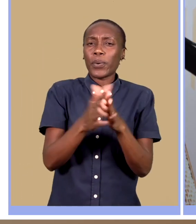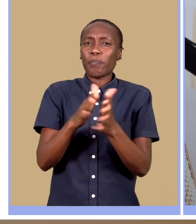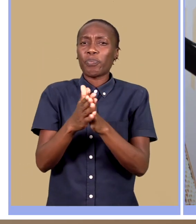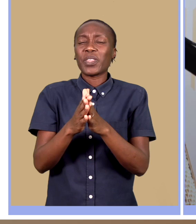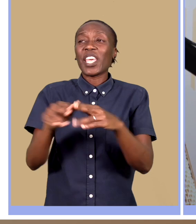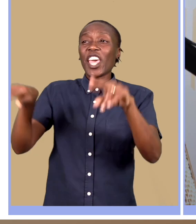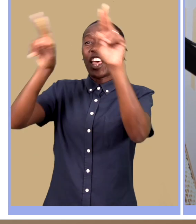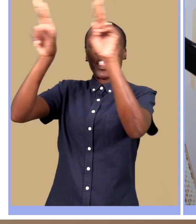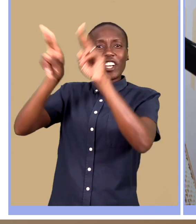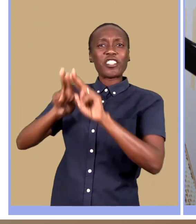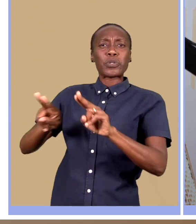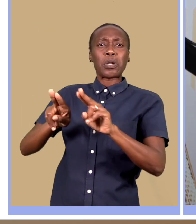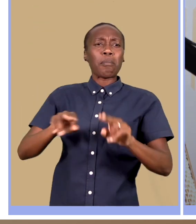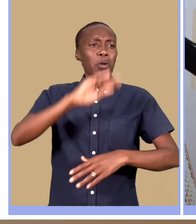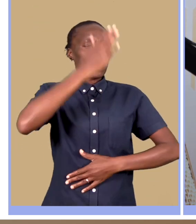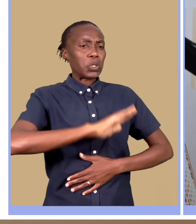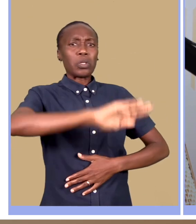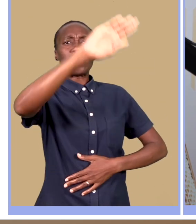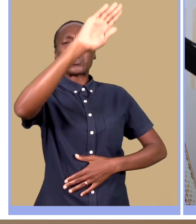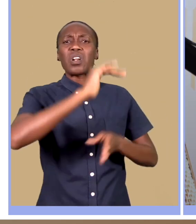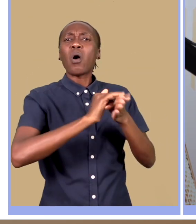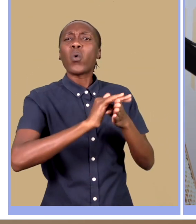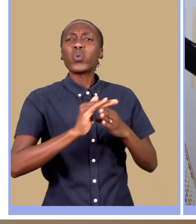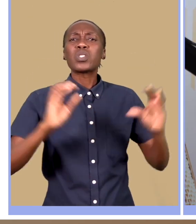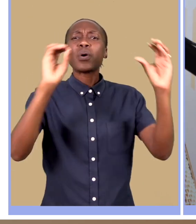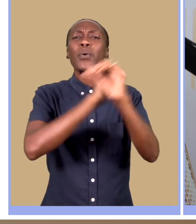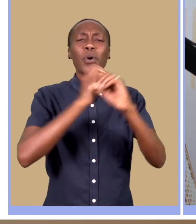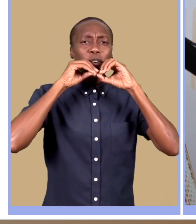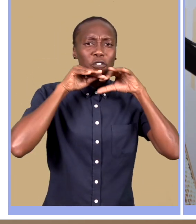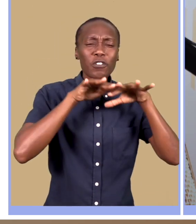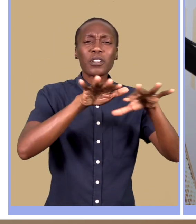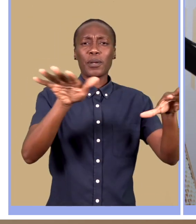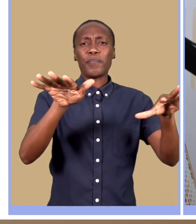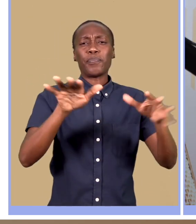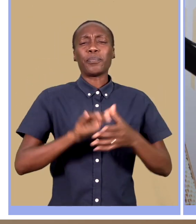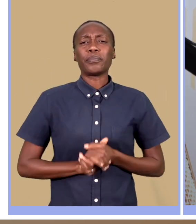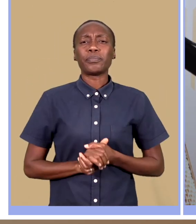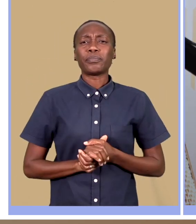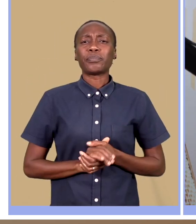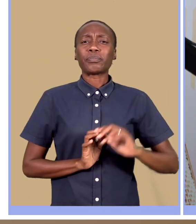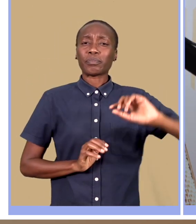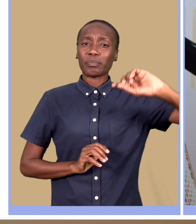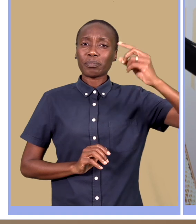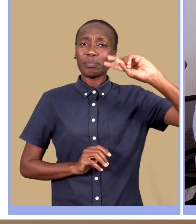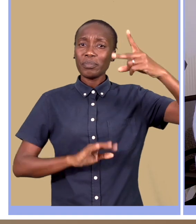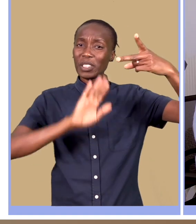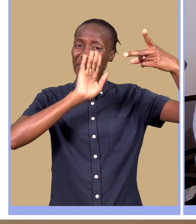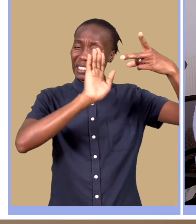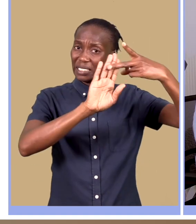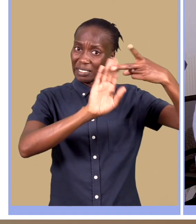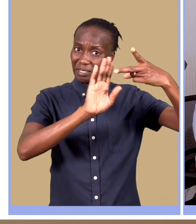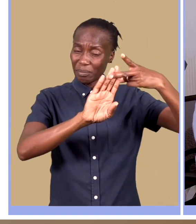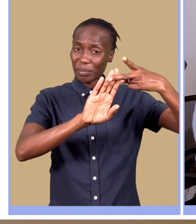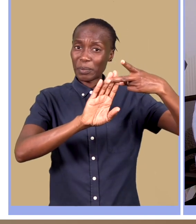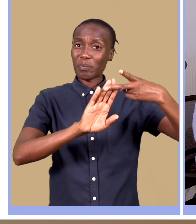internacionais e não nacionais. Portanto, esse é um primeiro problema. O segundo problema é, de fato, provavelmente a inserção